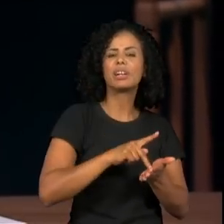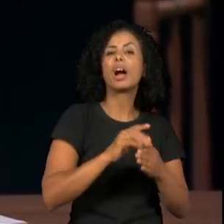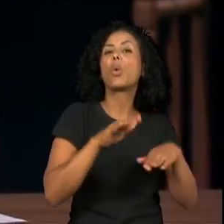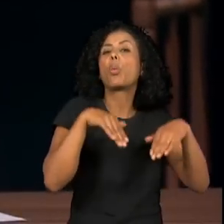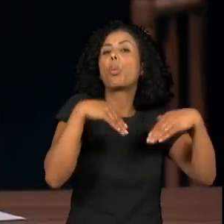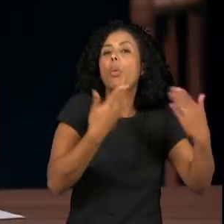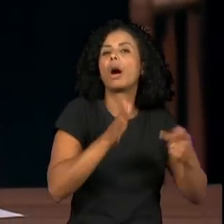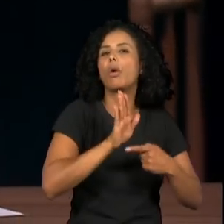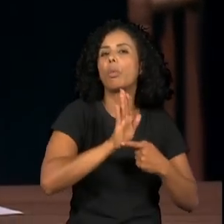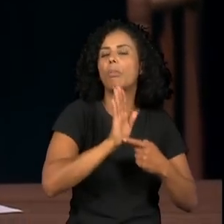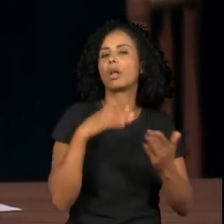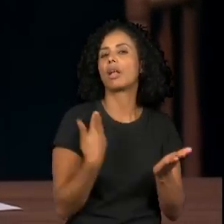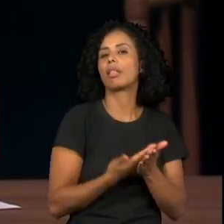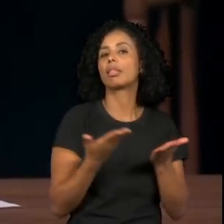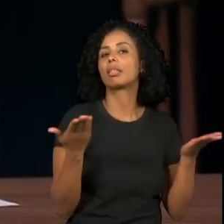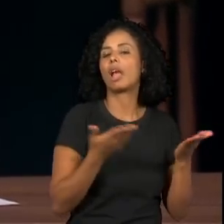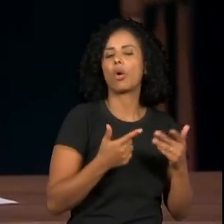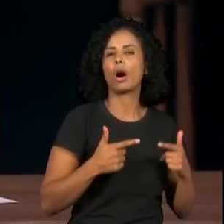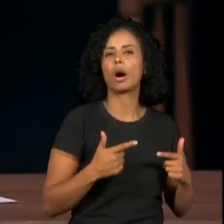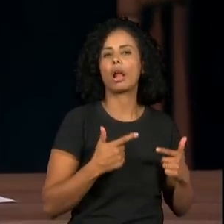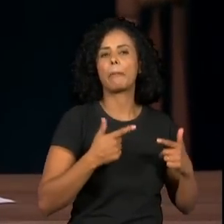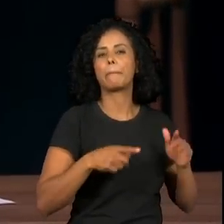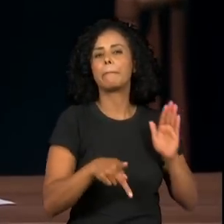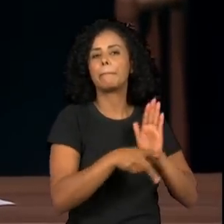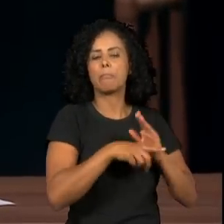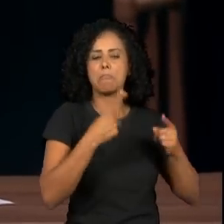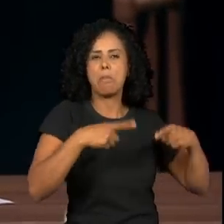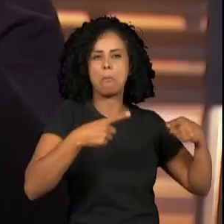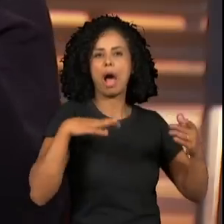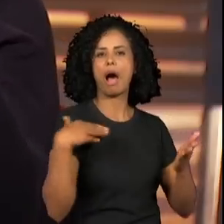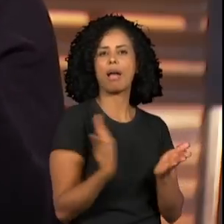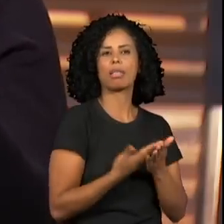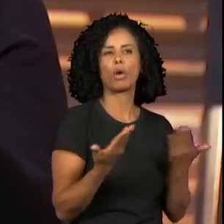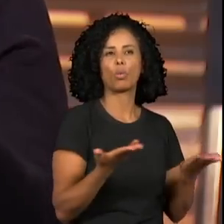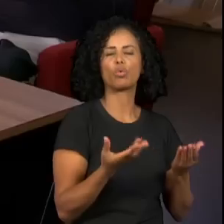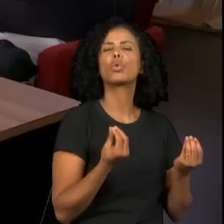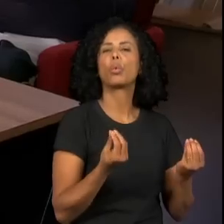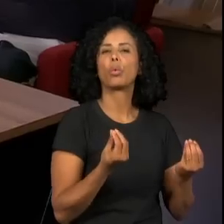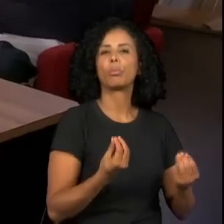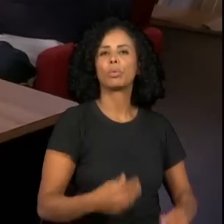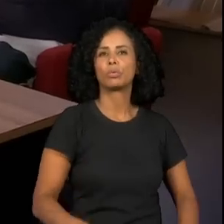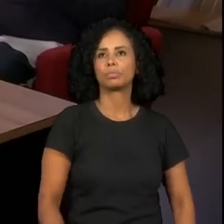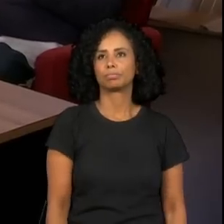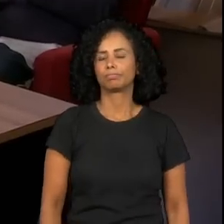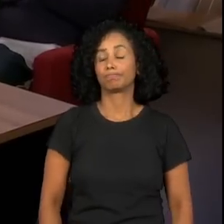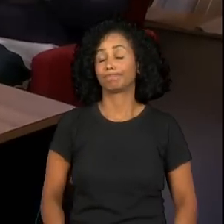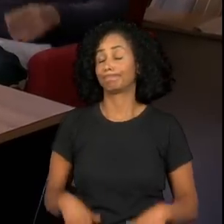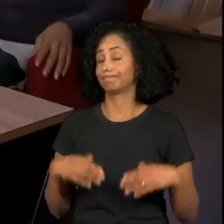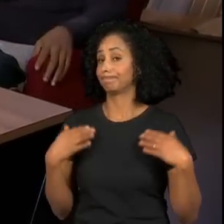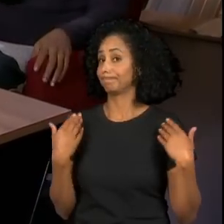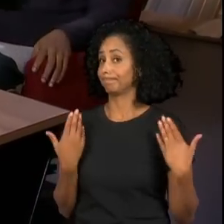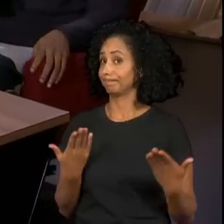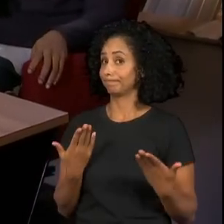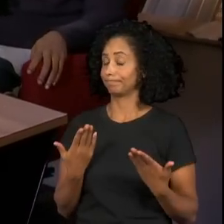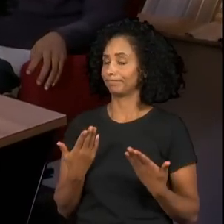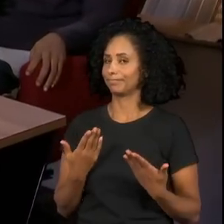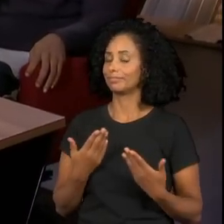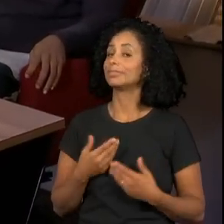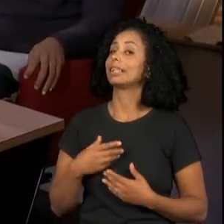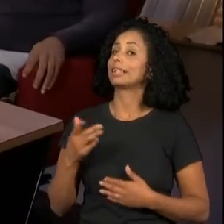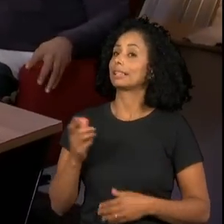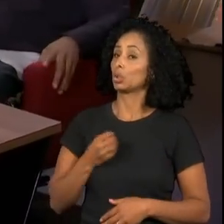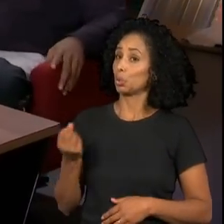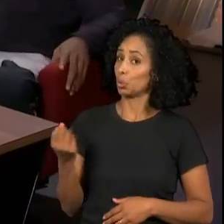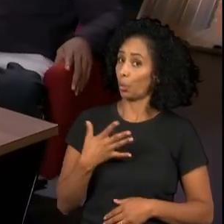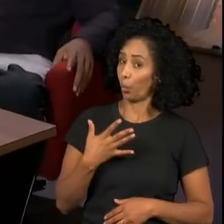traz nesse cenário de guerra política em que está o Brasil atualmente? Bom, primeiro, Vamos atualizar esse MV. Esse MV.